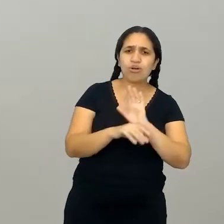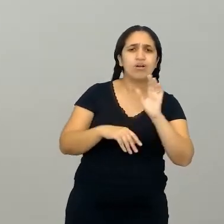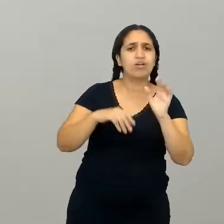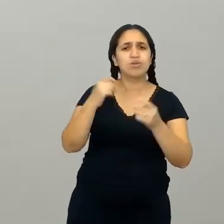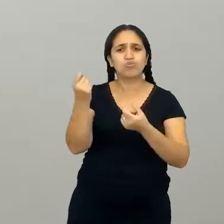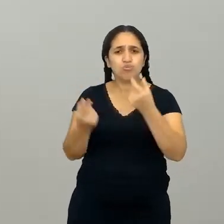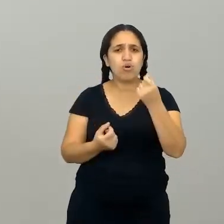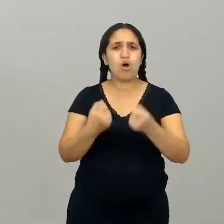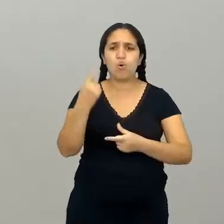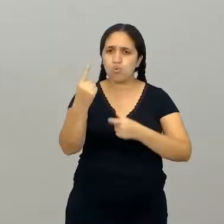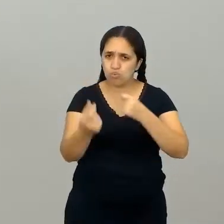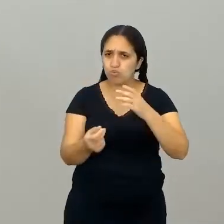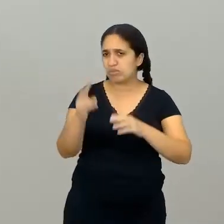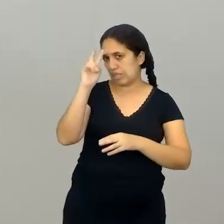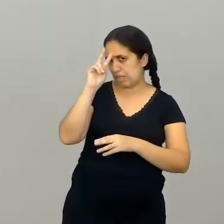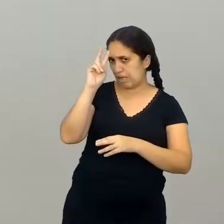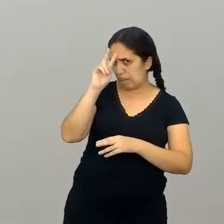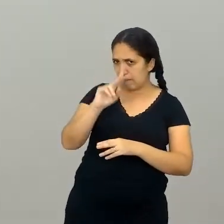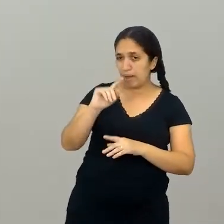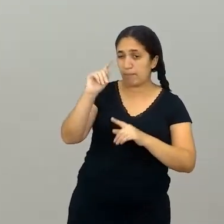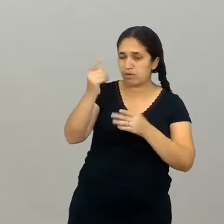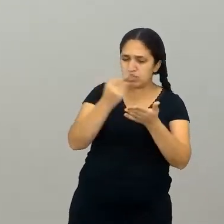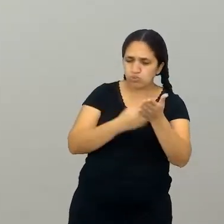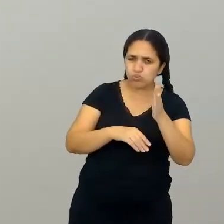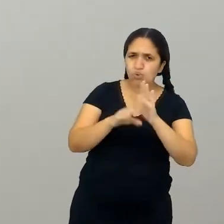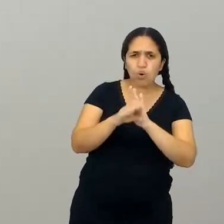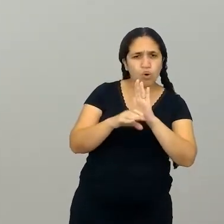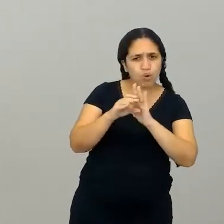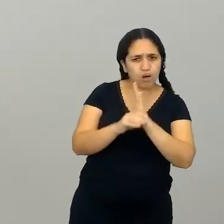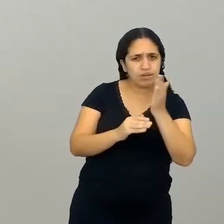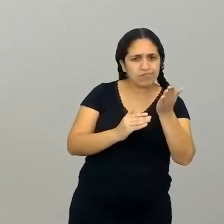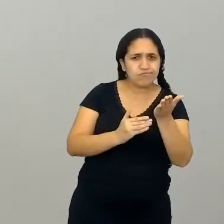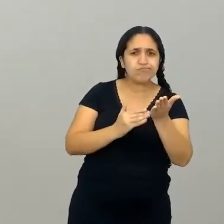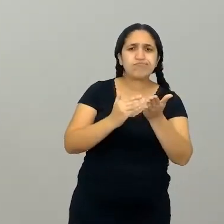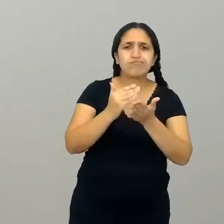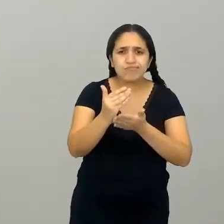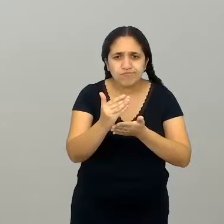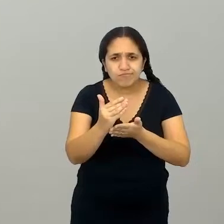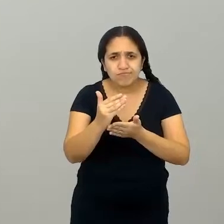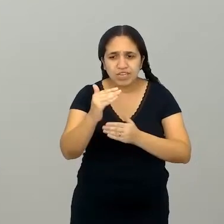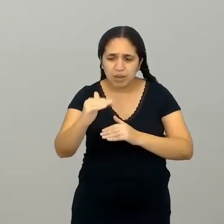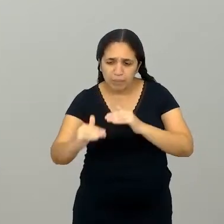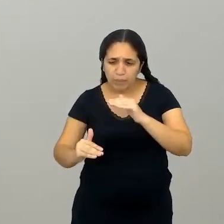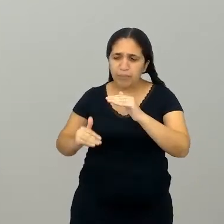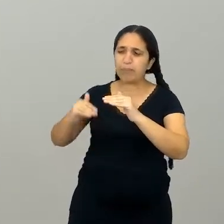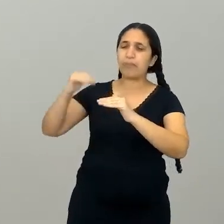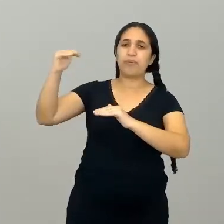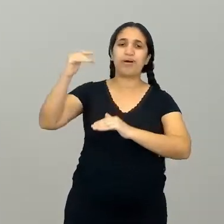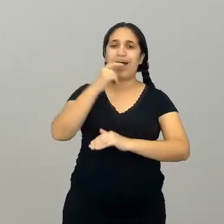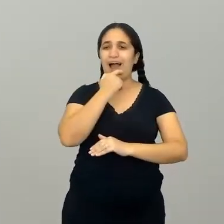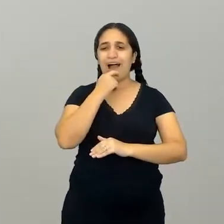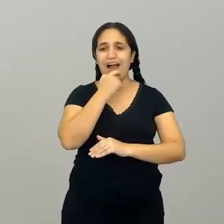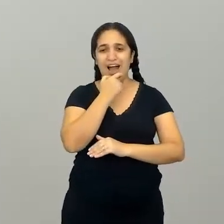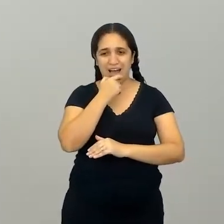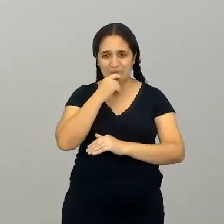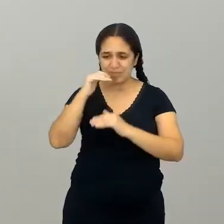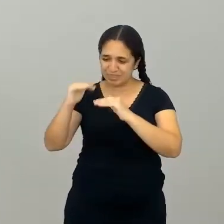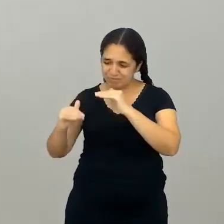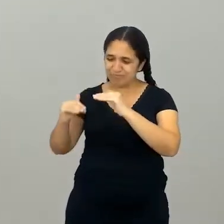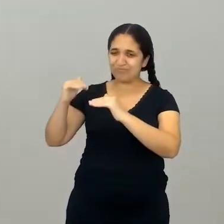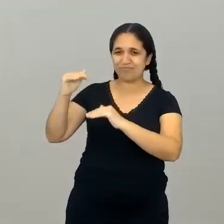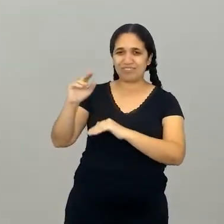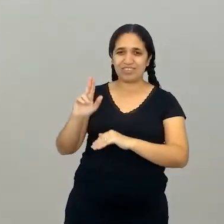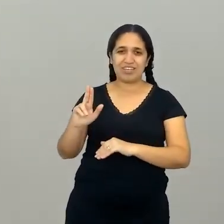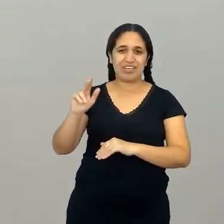gente não esqueça, porque é a partir desses conceitos que a gente dá um up, nossa, eu detesto falar em inglês, que a gente dá uma subidinha